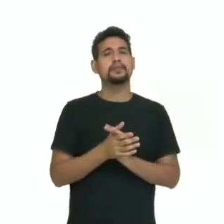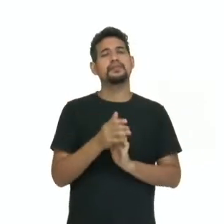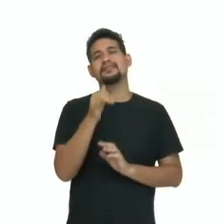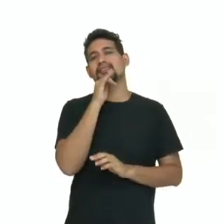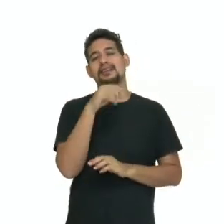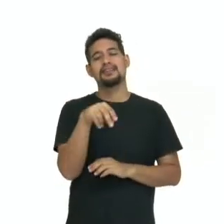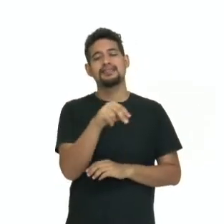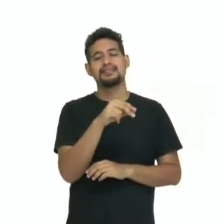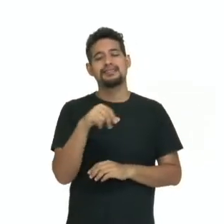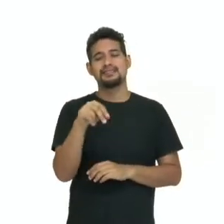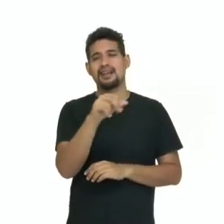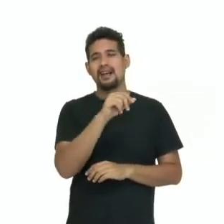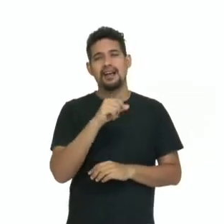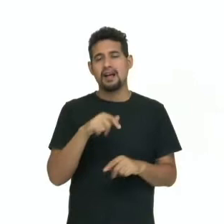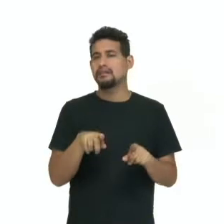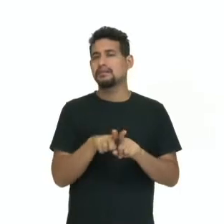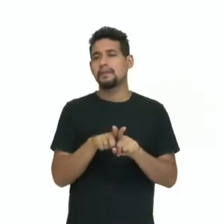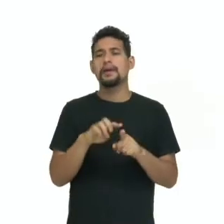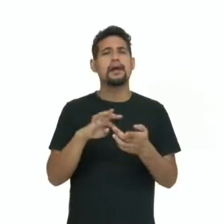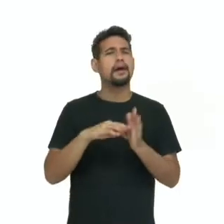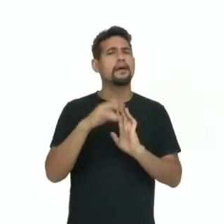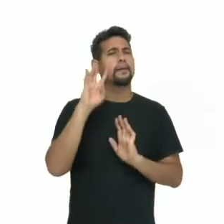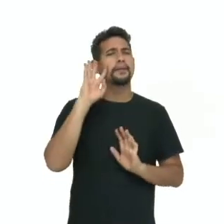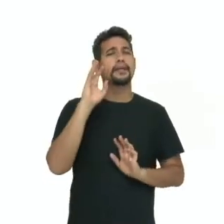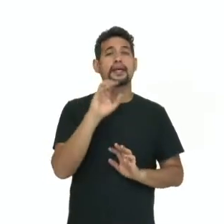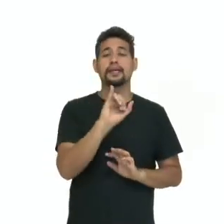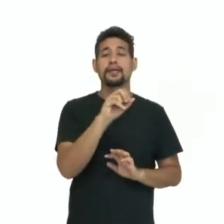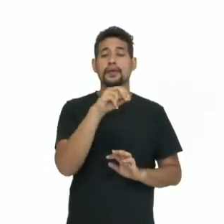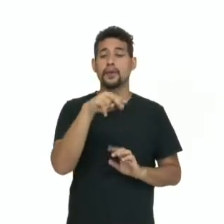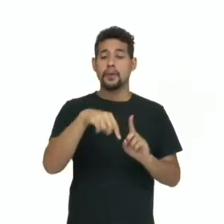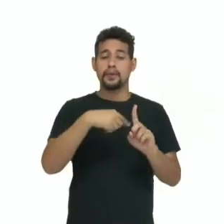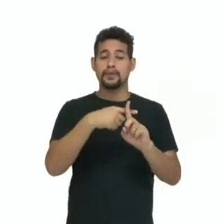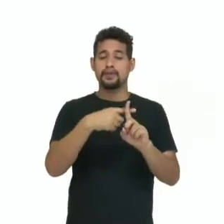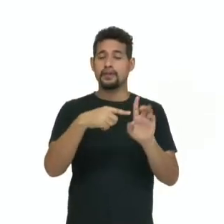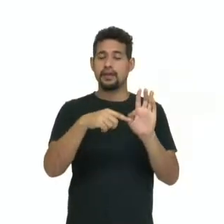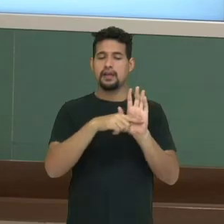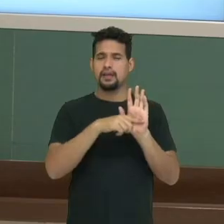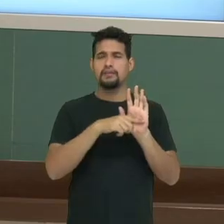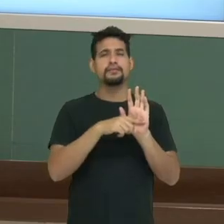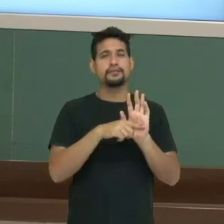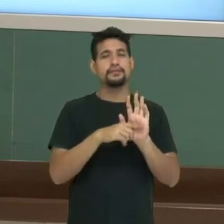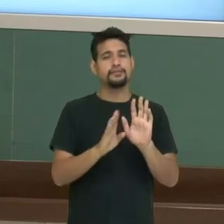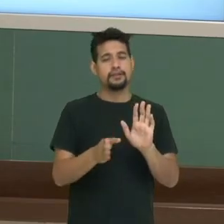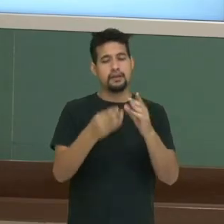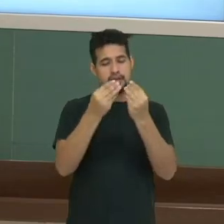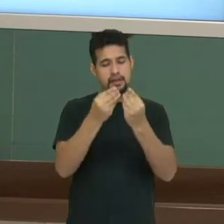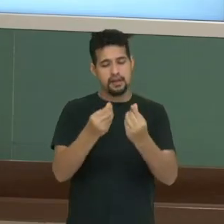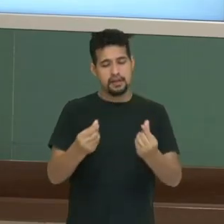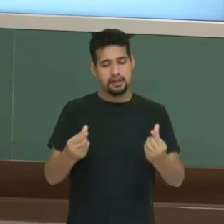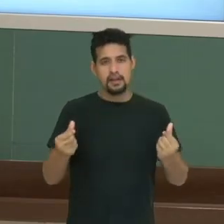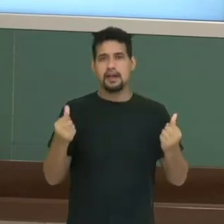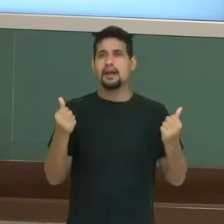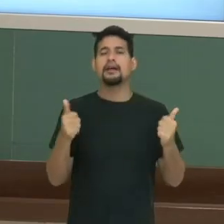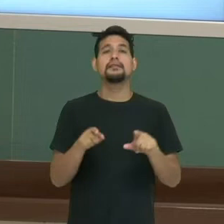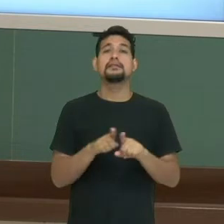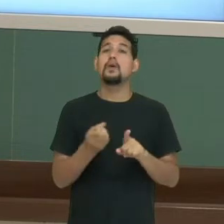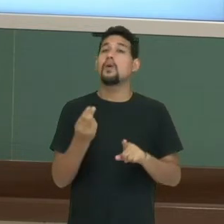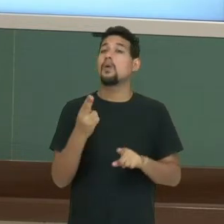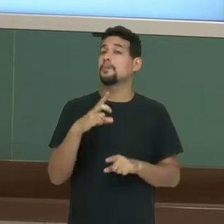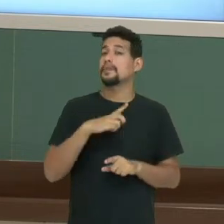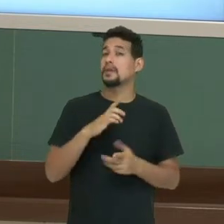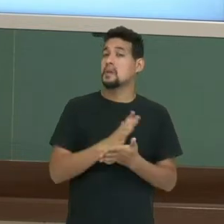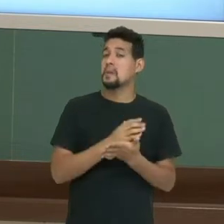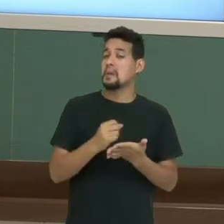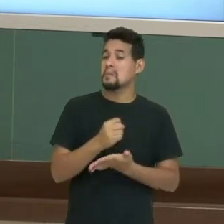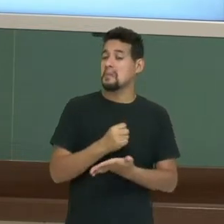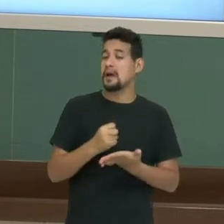sal ou de uma base, por exemplo, gerando os íons positivos e negativos. Então, se eu dissolvo lá um sal na água, ou se eu tenho uma